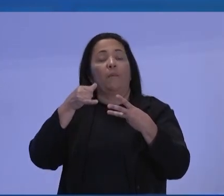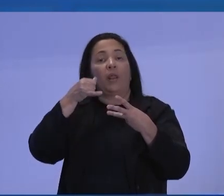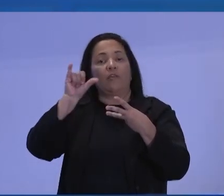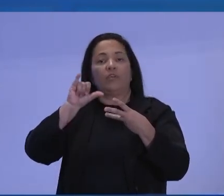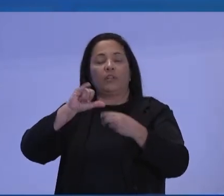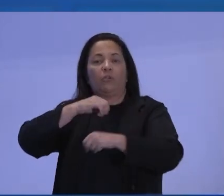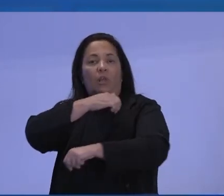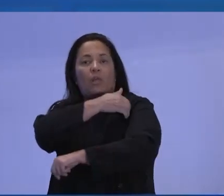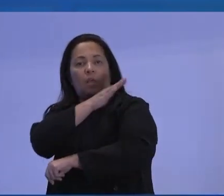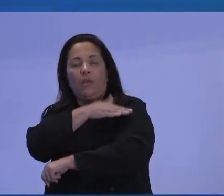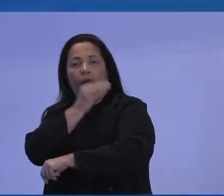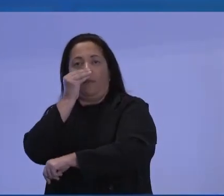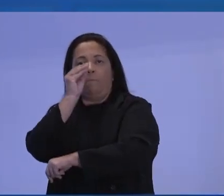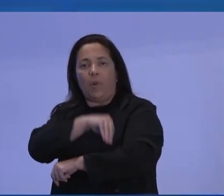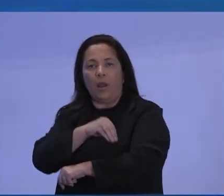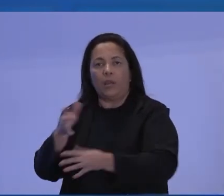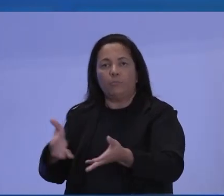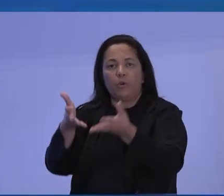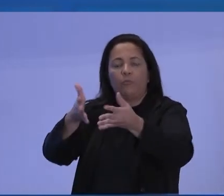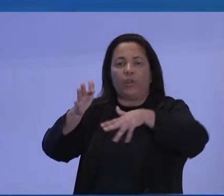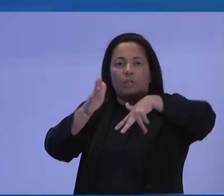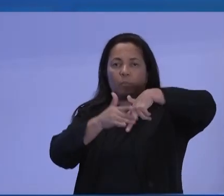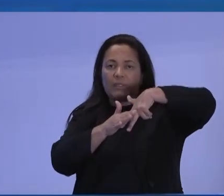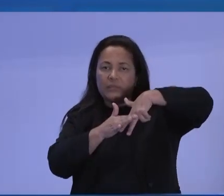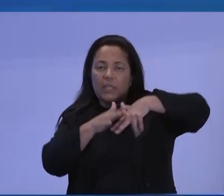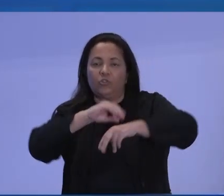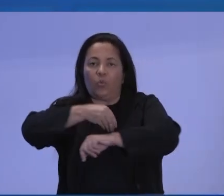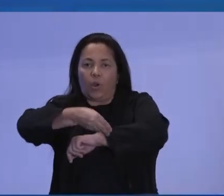discriminação e promover a inclusão.